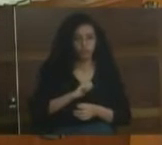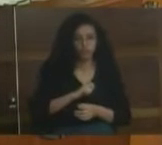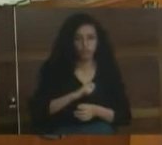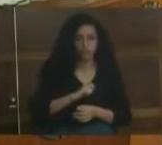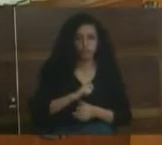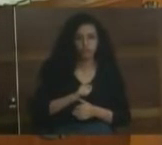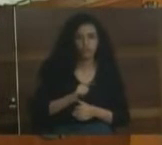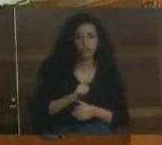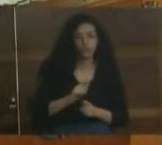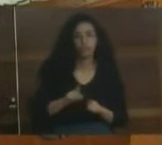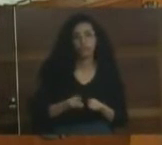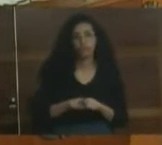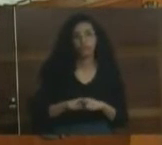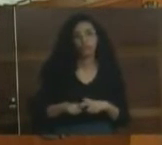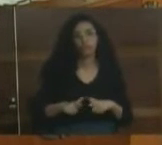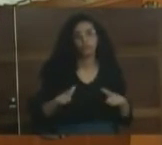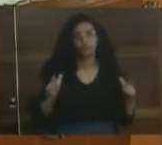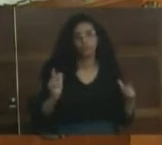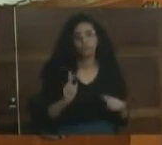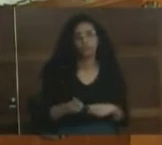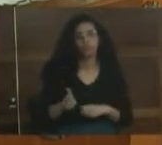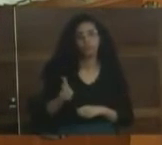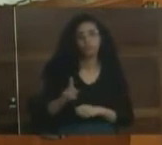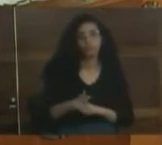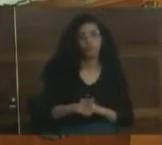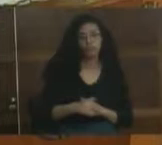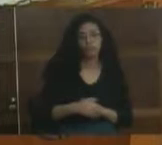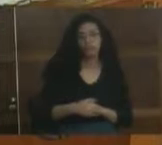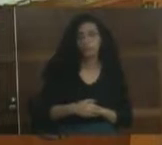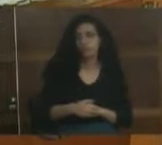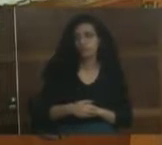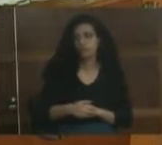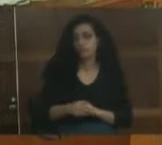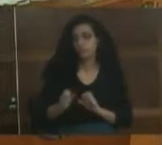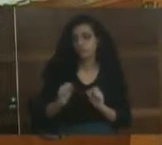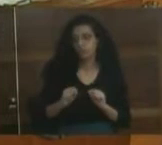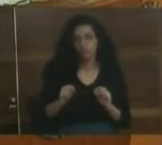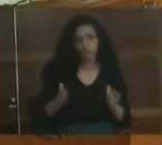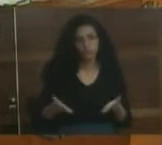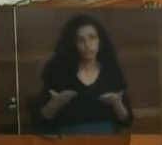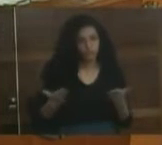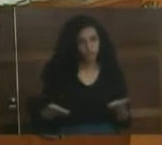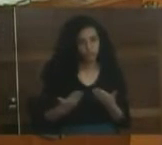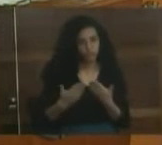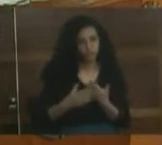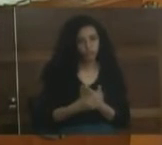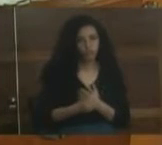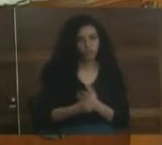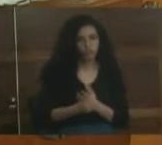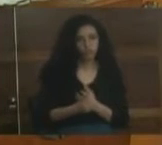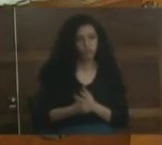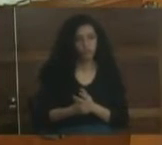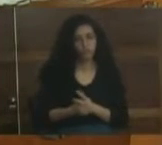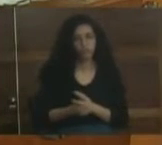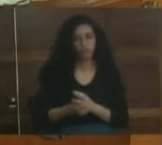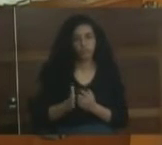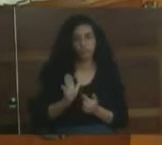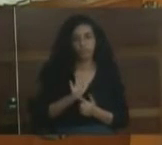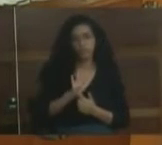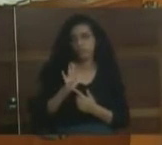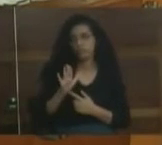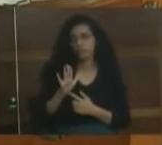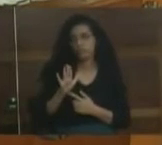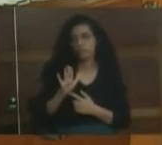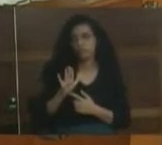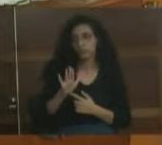e estamos ampliando constantemente a capacidade de investimento no município tem demonstrado na rua